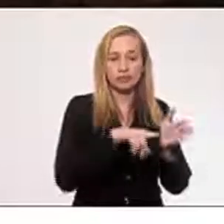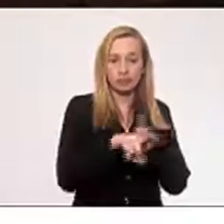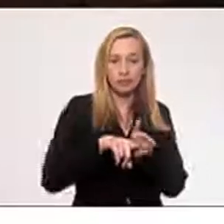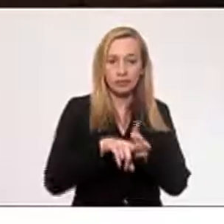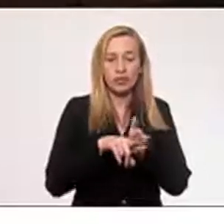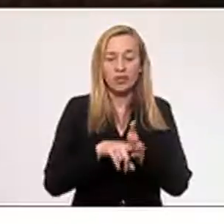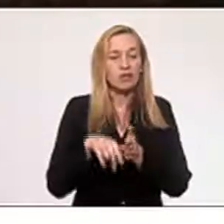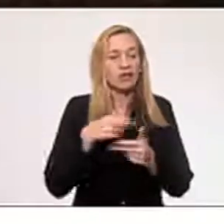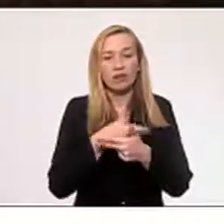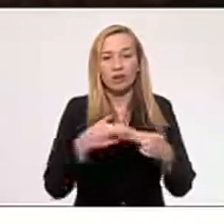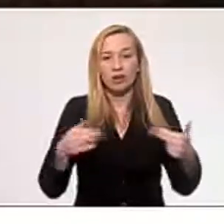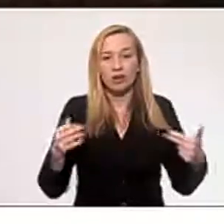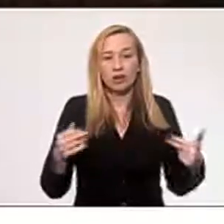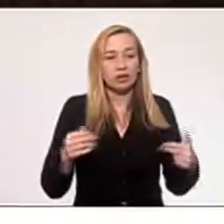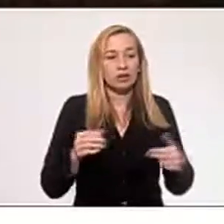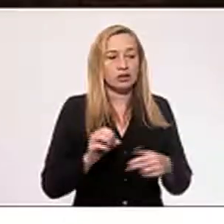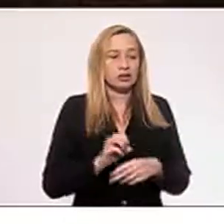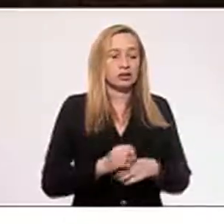vários indicadores